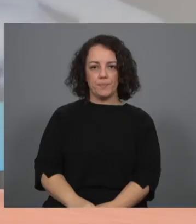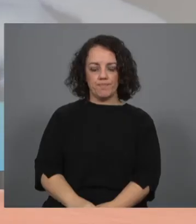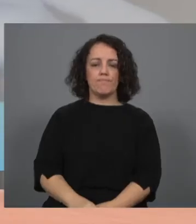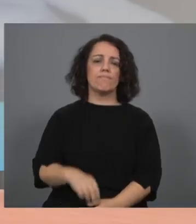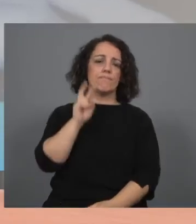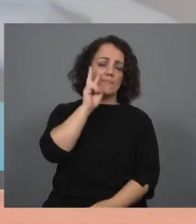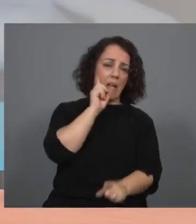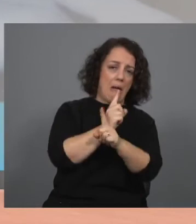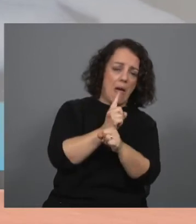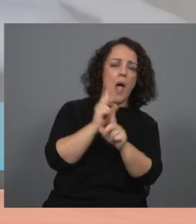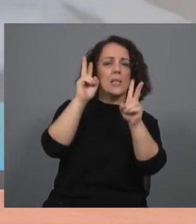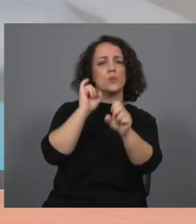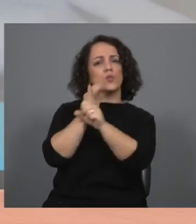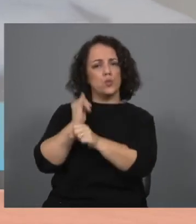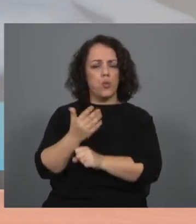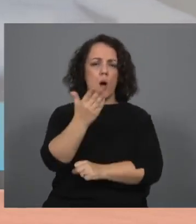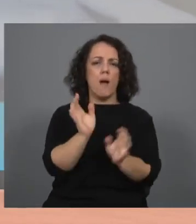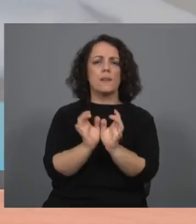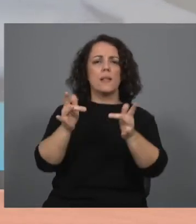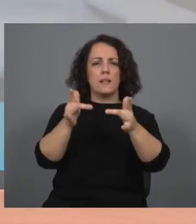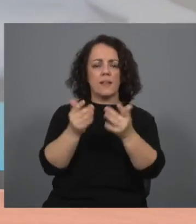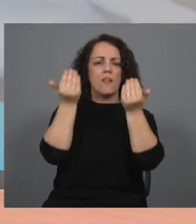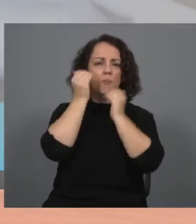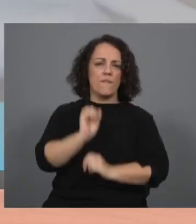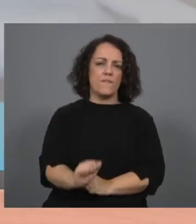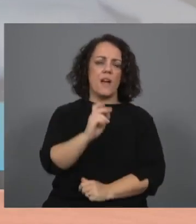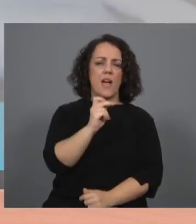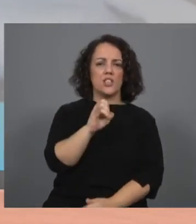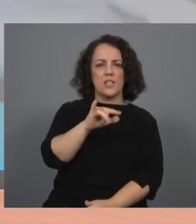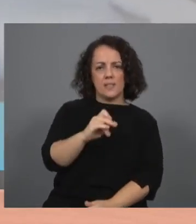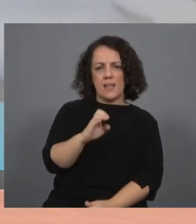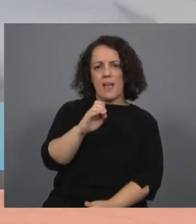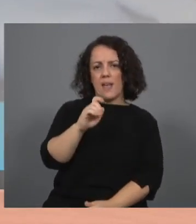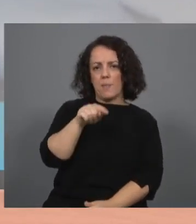Acompanhe estes e outros assuntos no portal de informação da Agência Eclésia, em